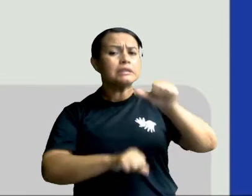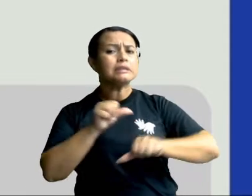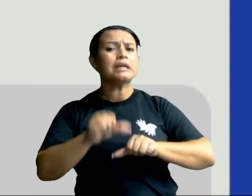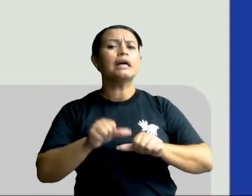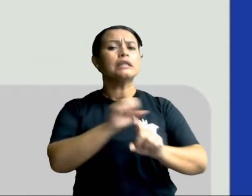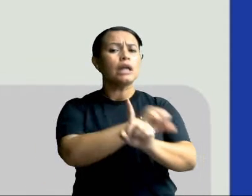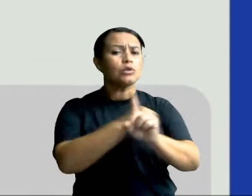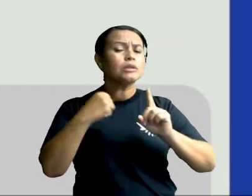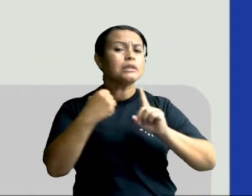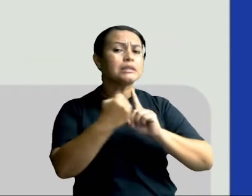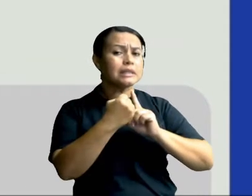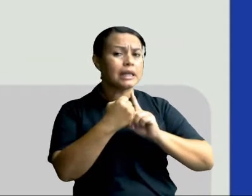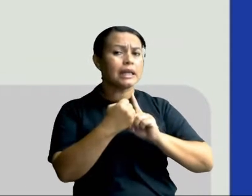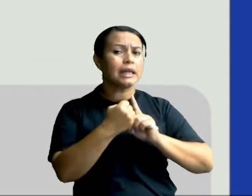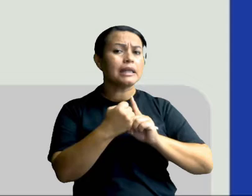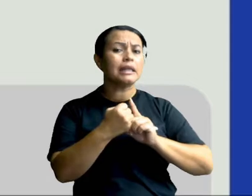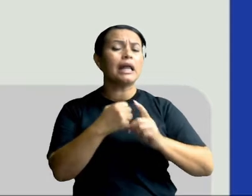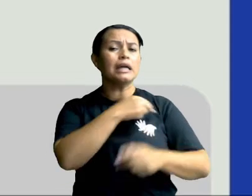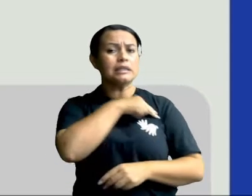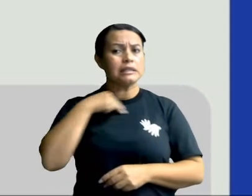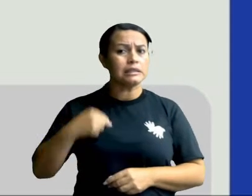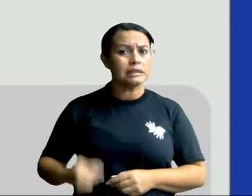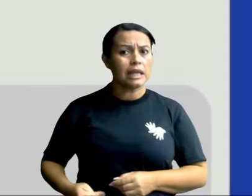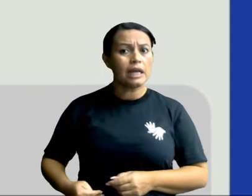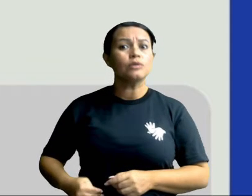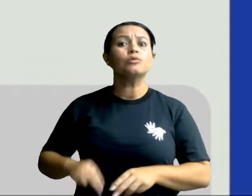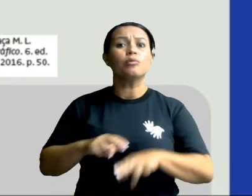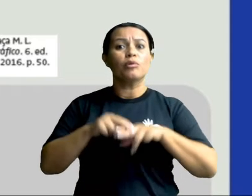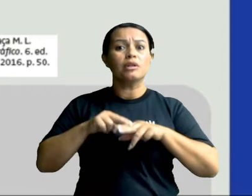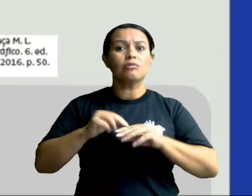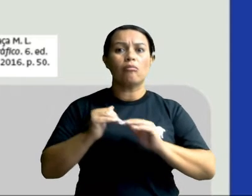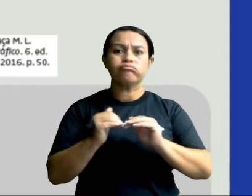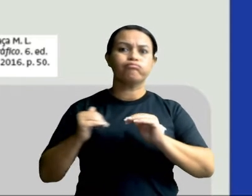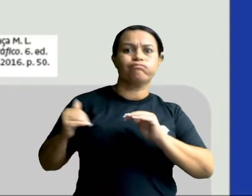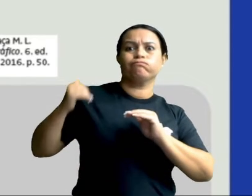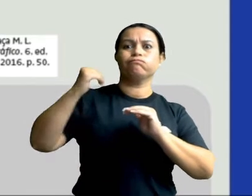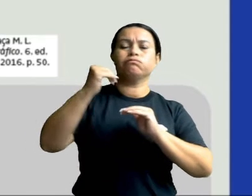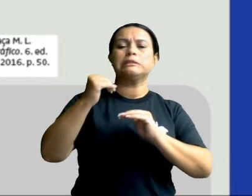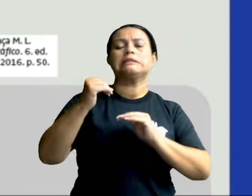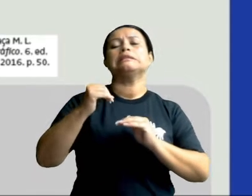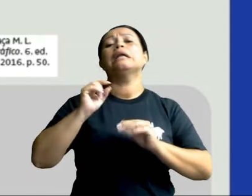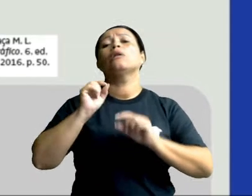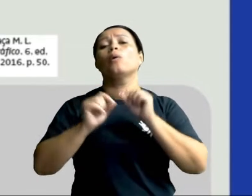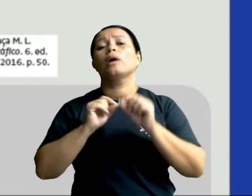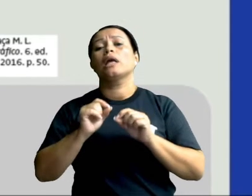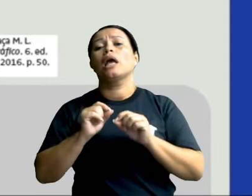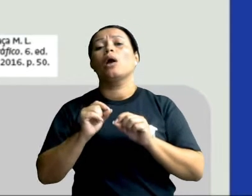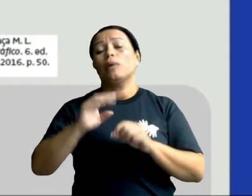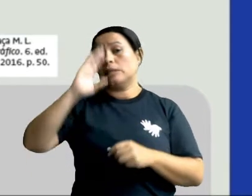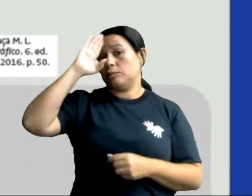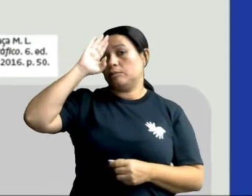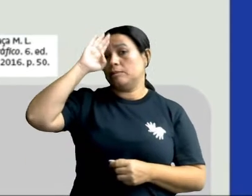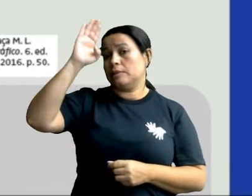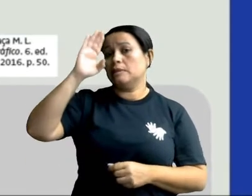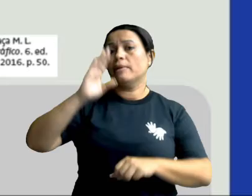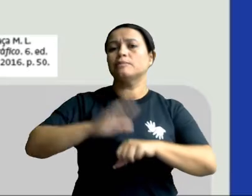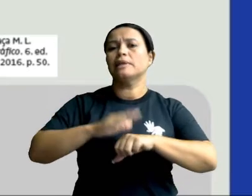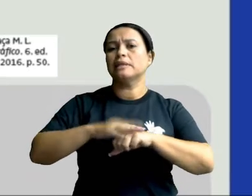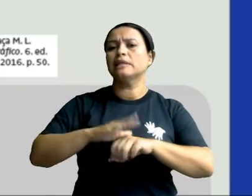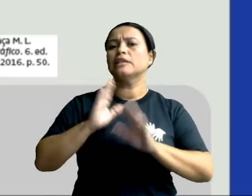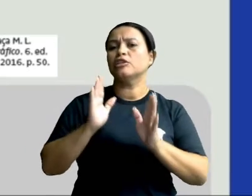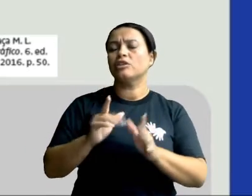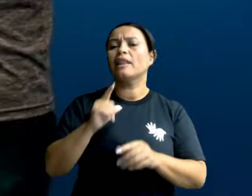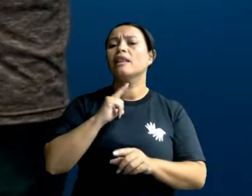sociedade chinesa que a tornaram uma potência econômica. Gente, uma das principais medidas, né, que